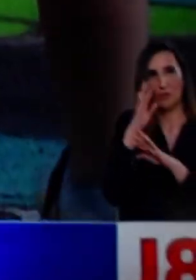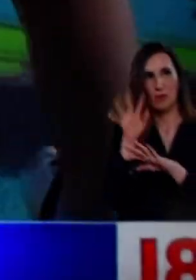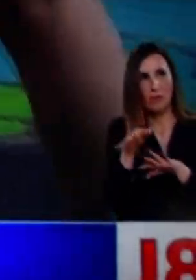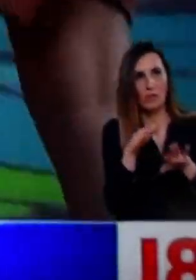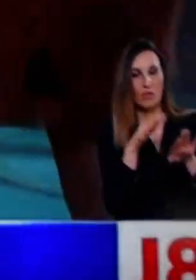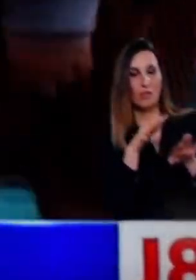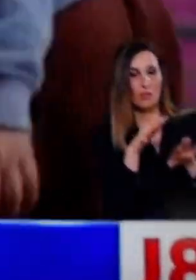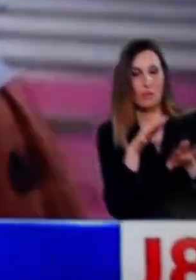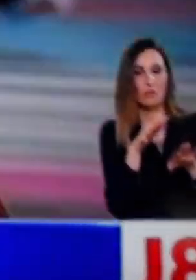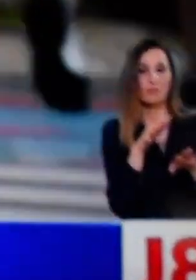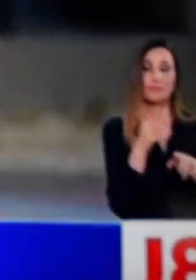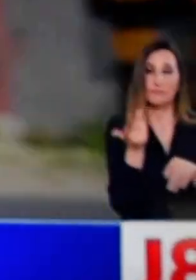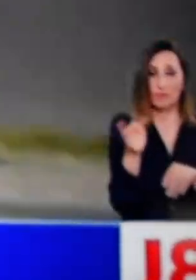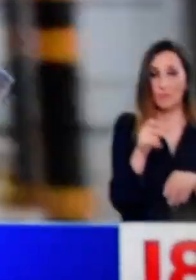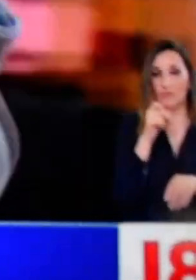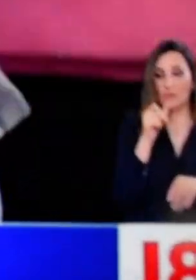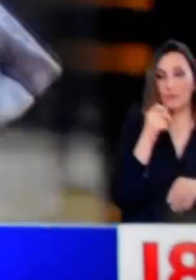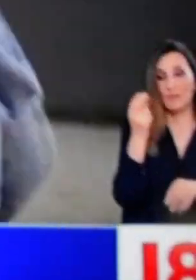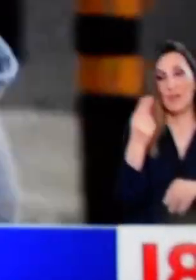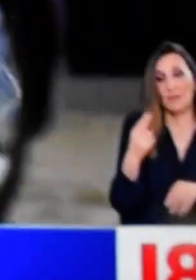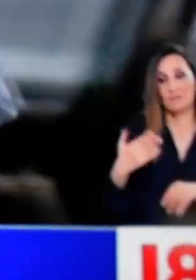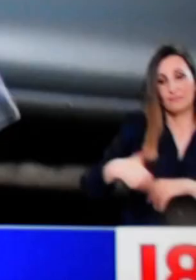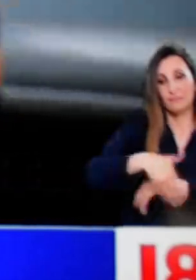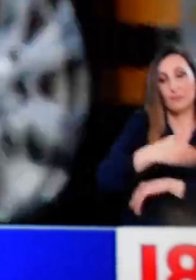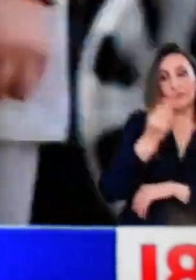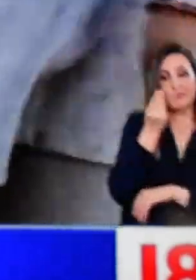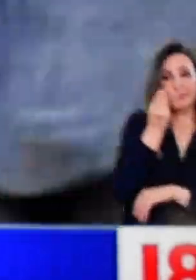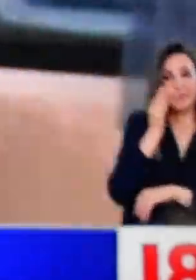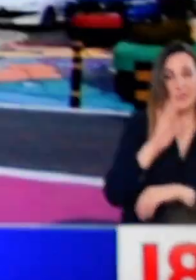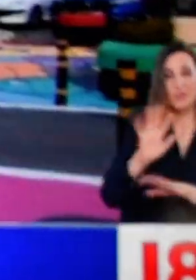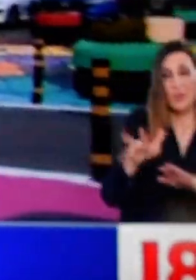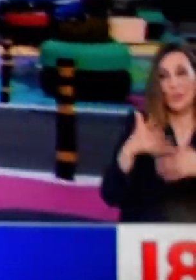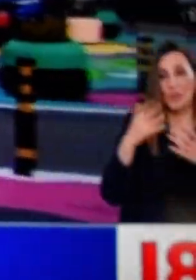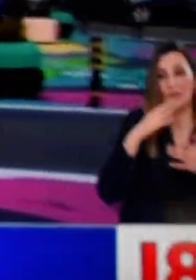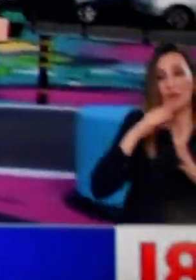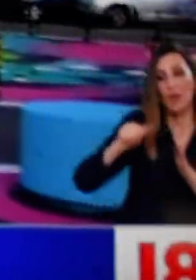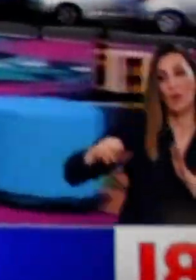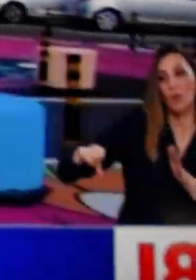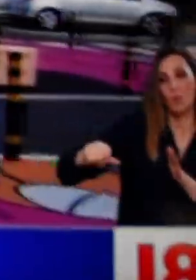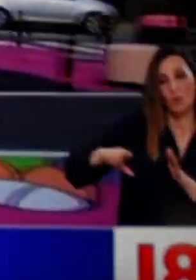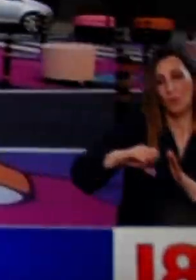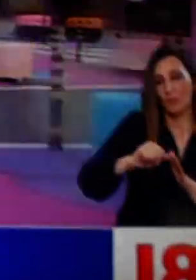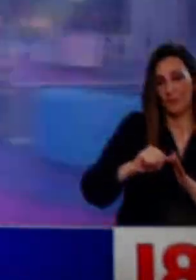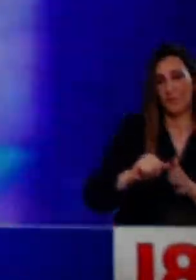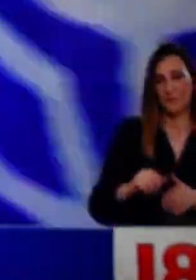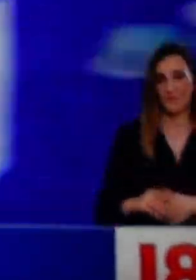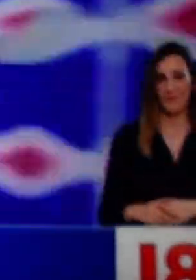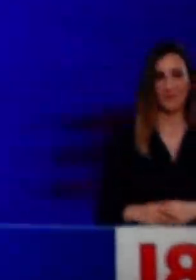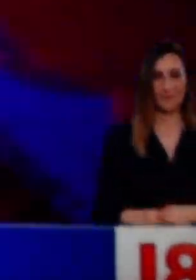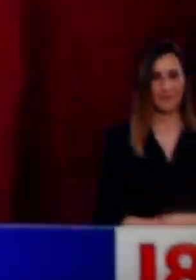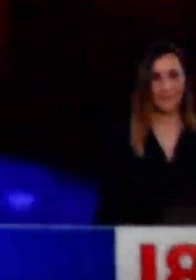e isto é o que acontece com a arte de rua em qualquer outro dos locais desta nossa viagem.